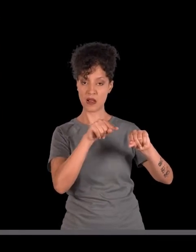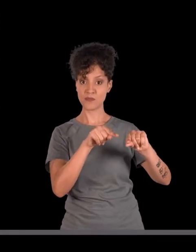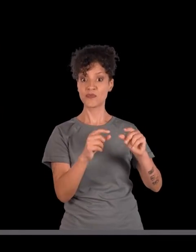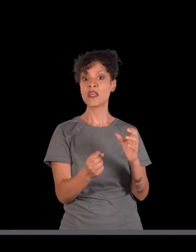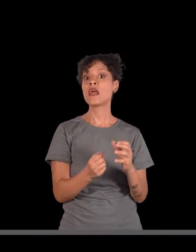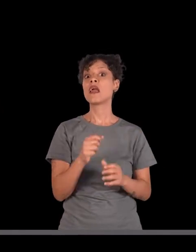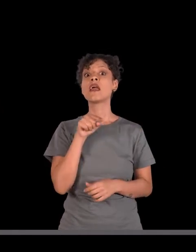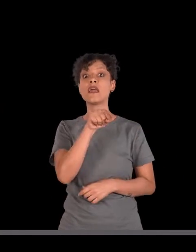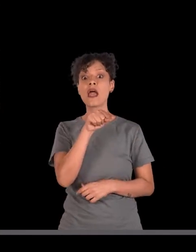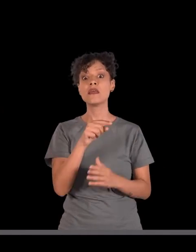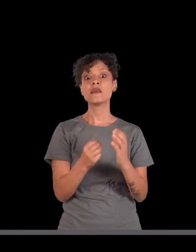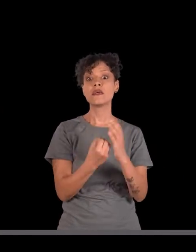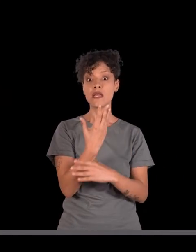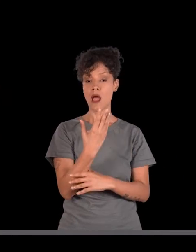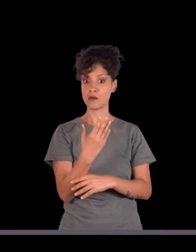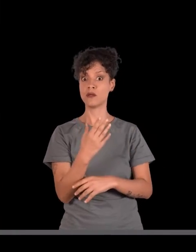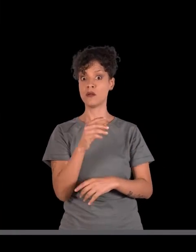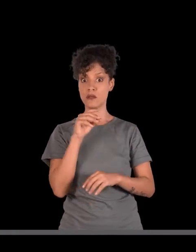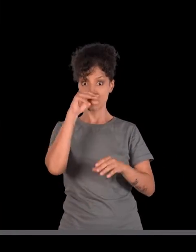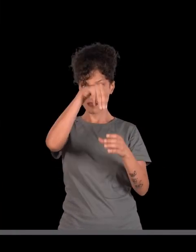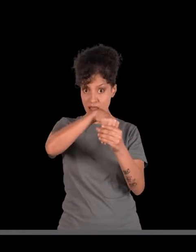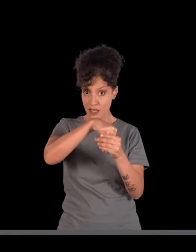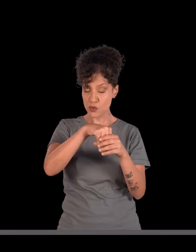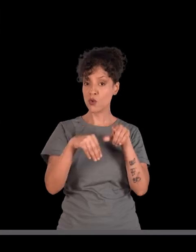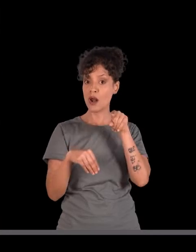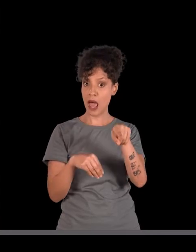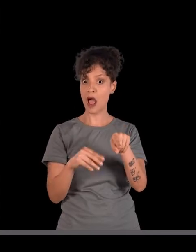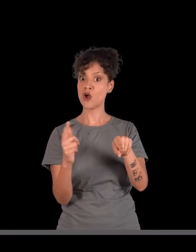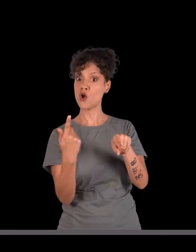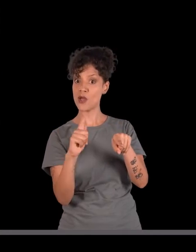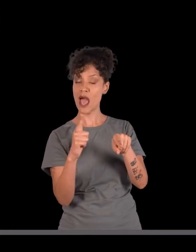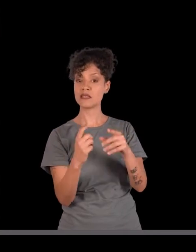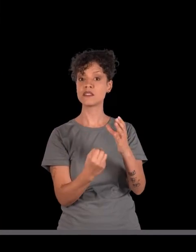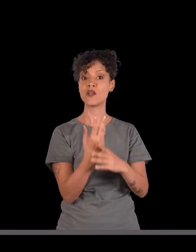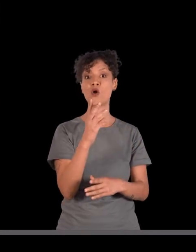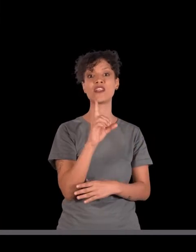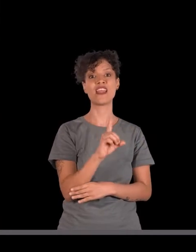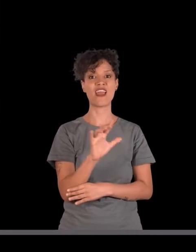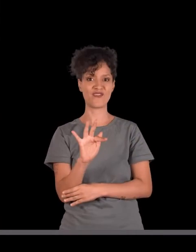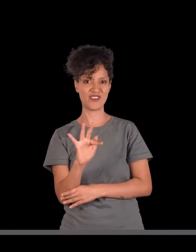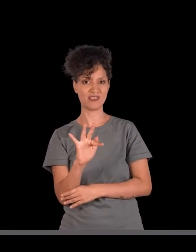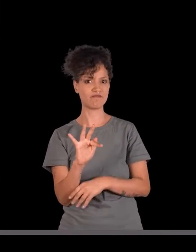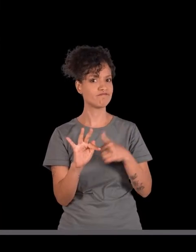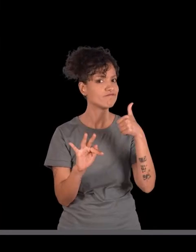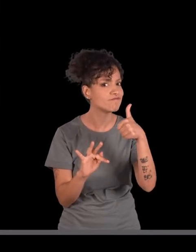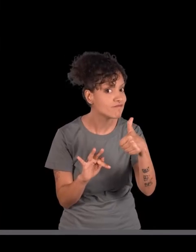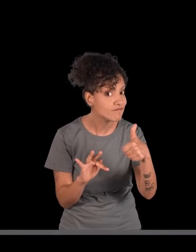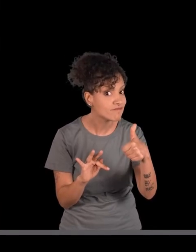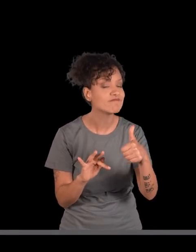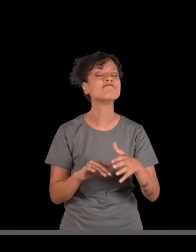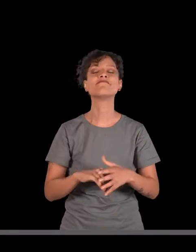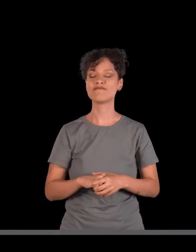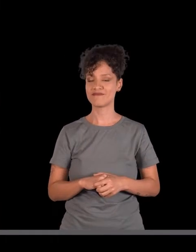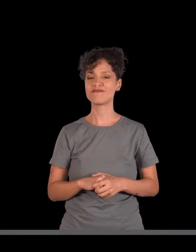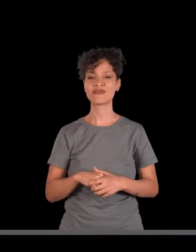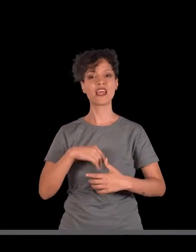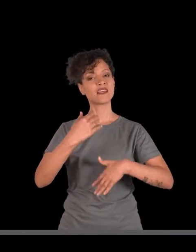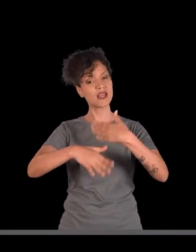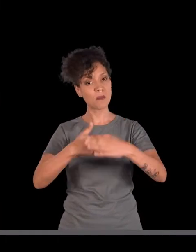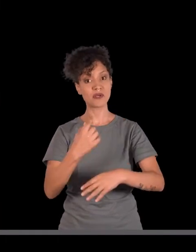importante. Cria no estado de Goiás o Distrito Federal, certo? E no ano